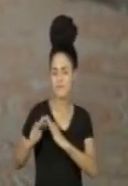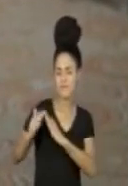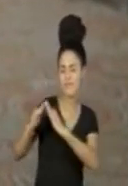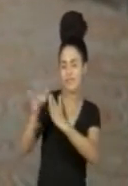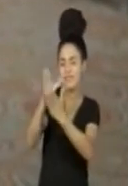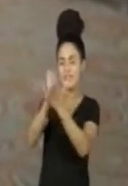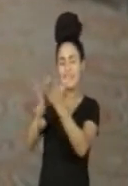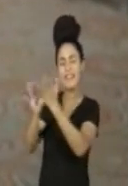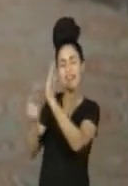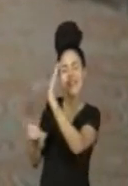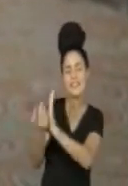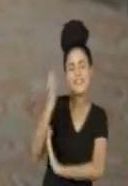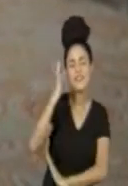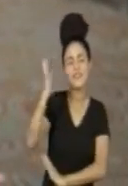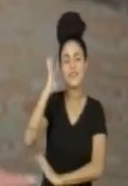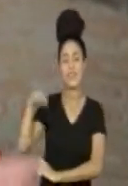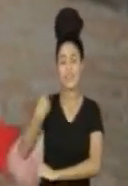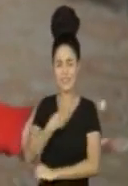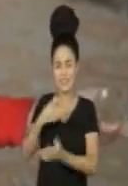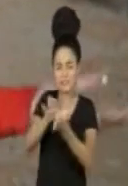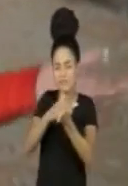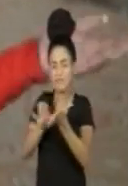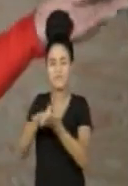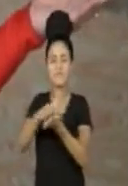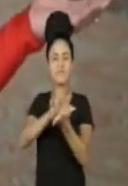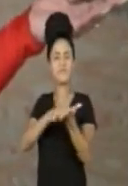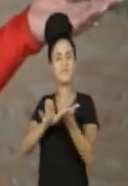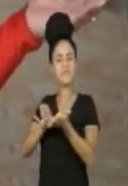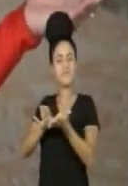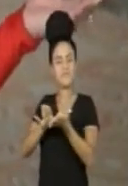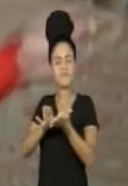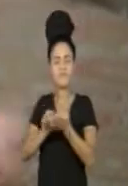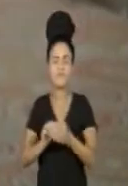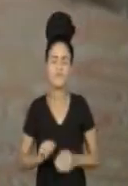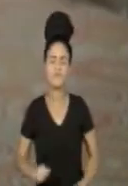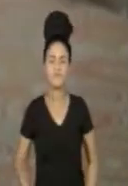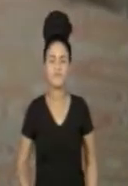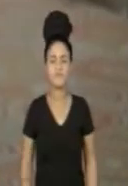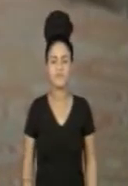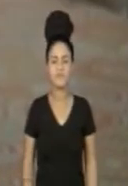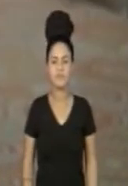feito de samba pra gente